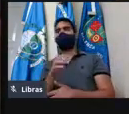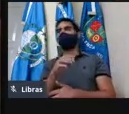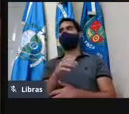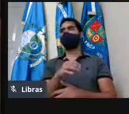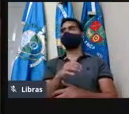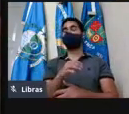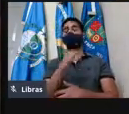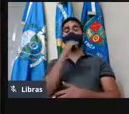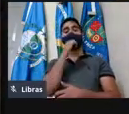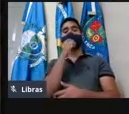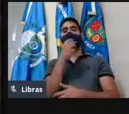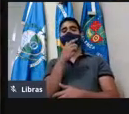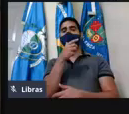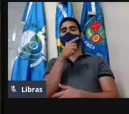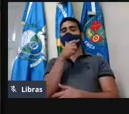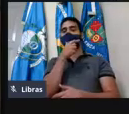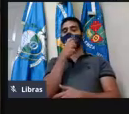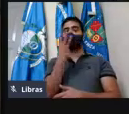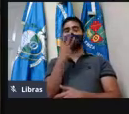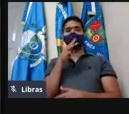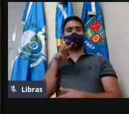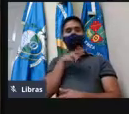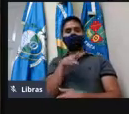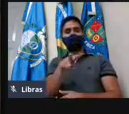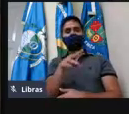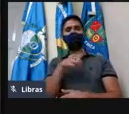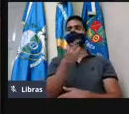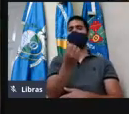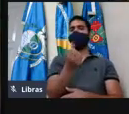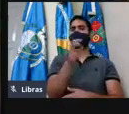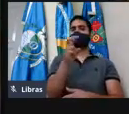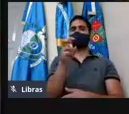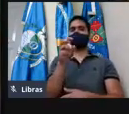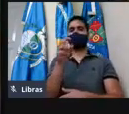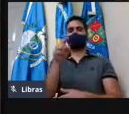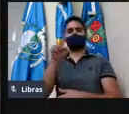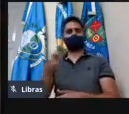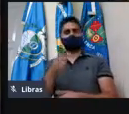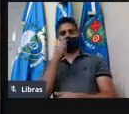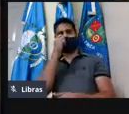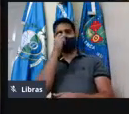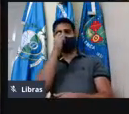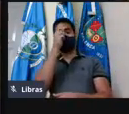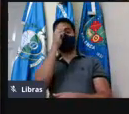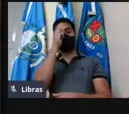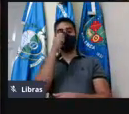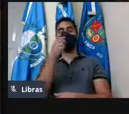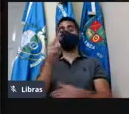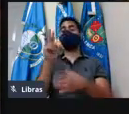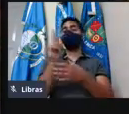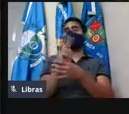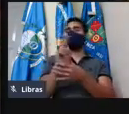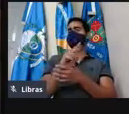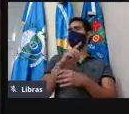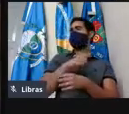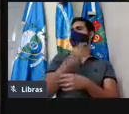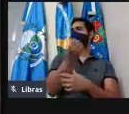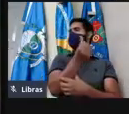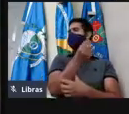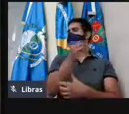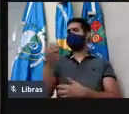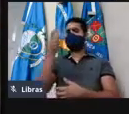exemplo com Três Rios. Três Rios tem 76 mil habitantes e Valença com 74. Valença teve 600